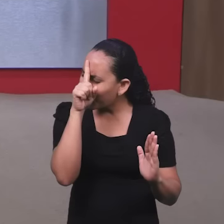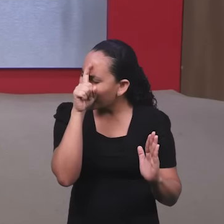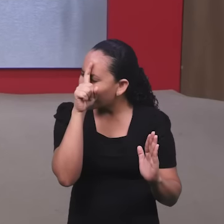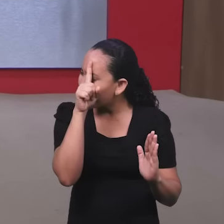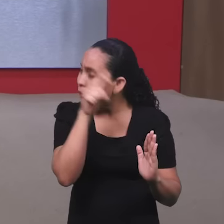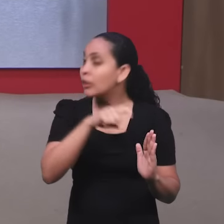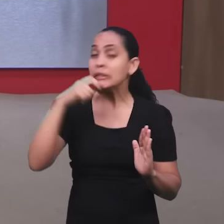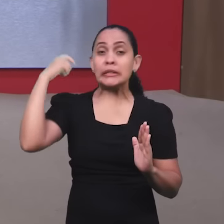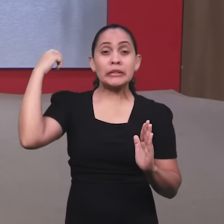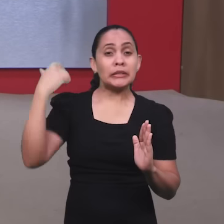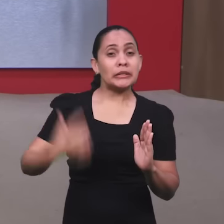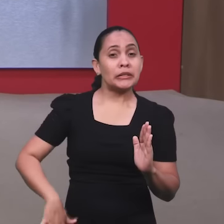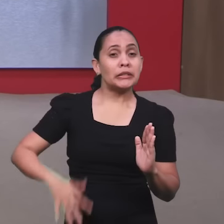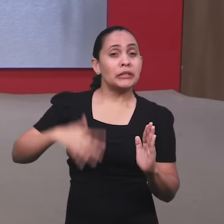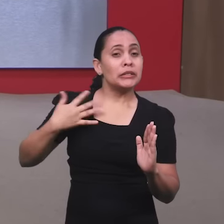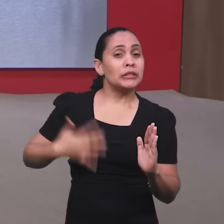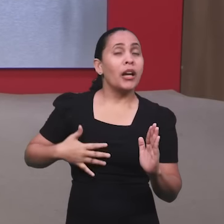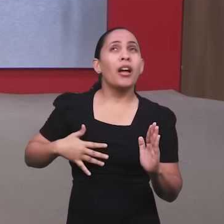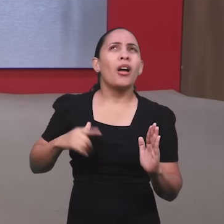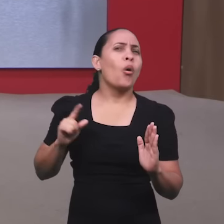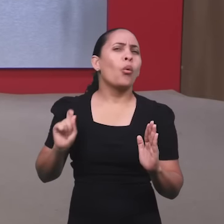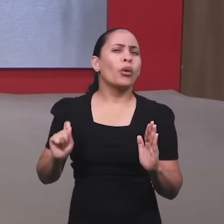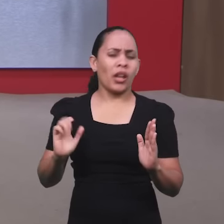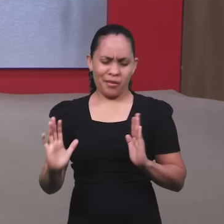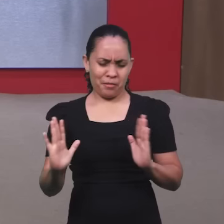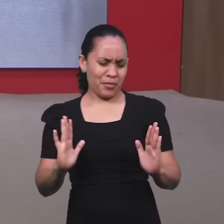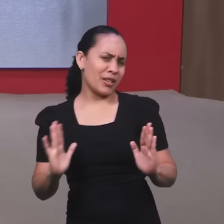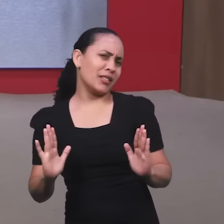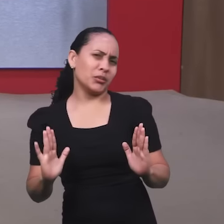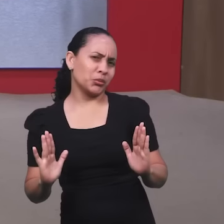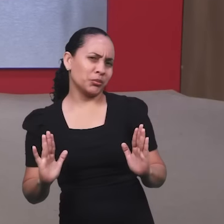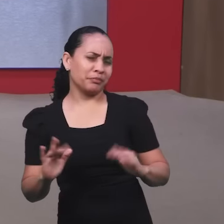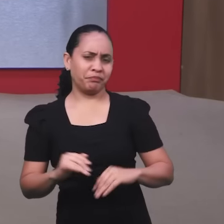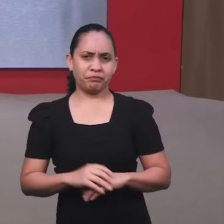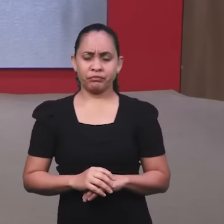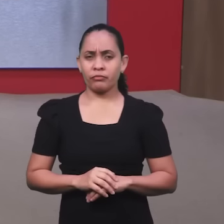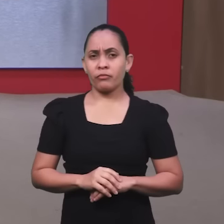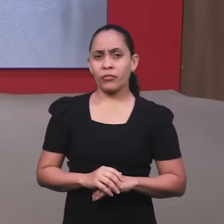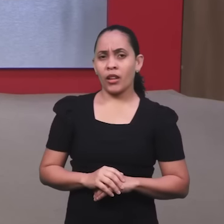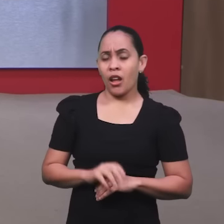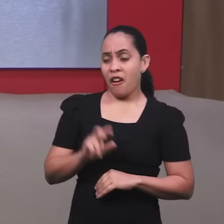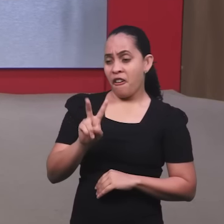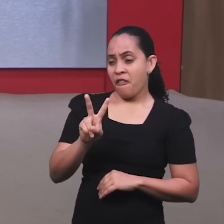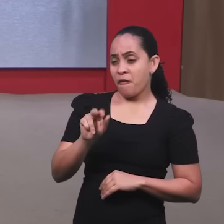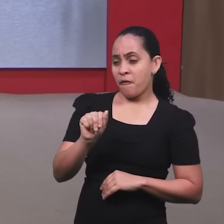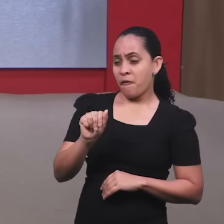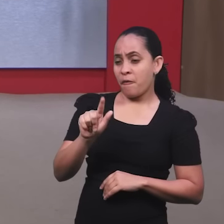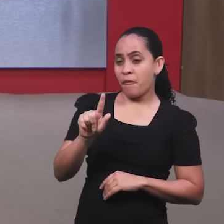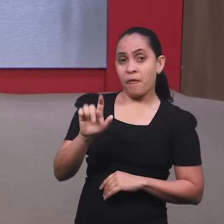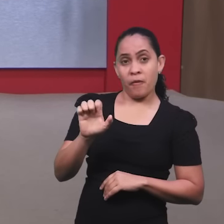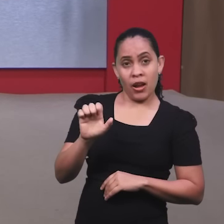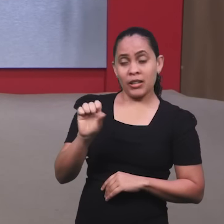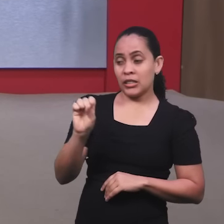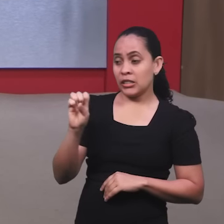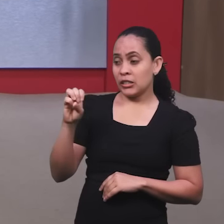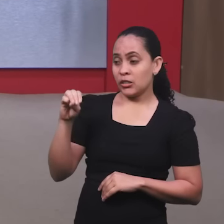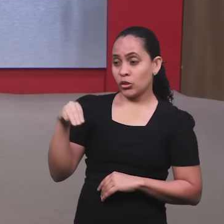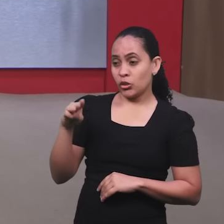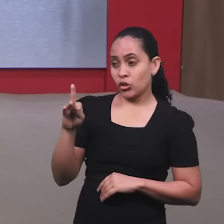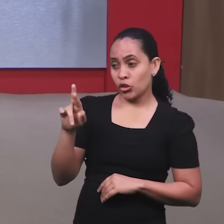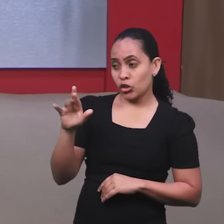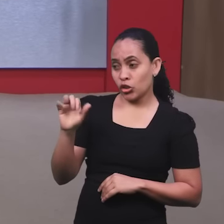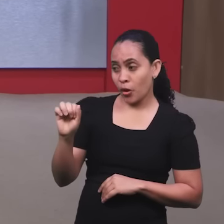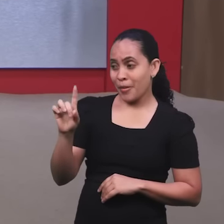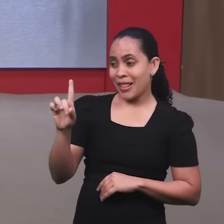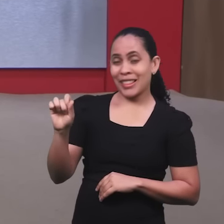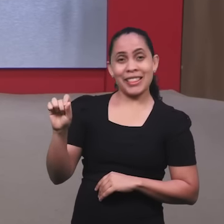vale da sombra da morte? Significa aquela circunstância em que